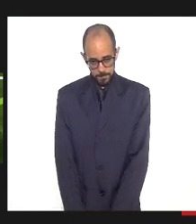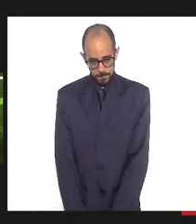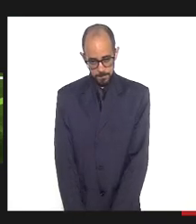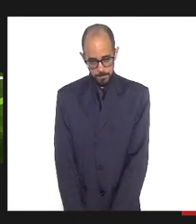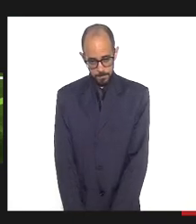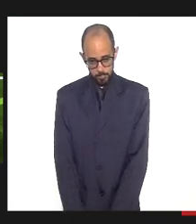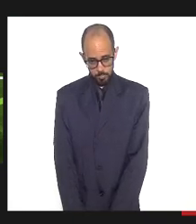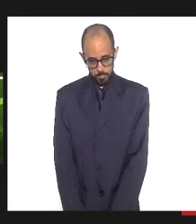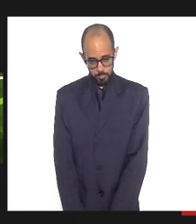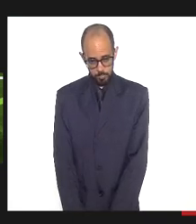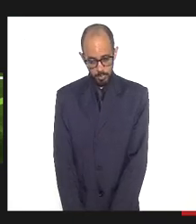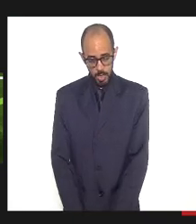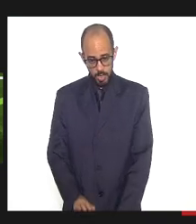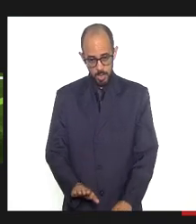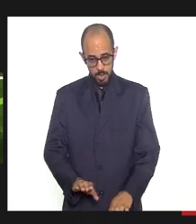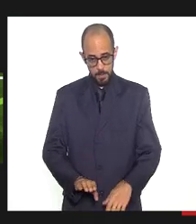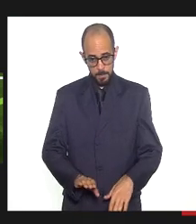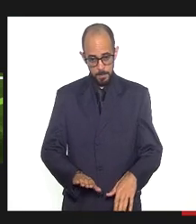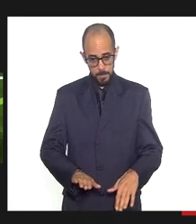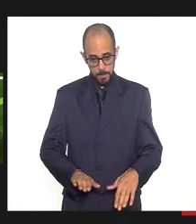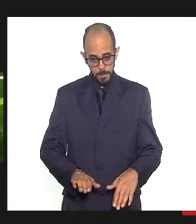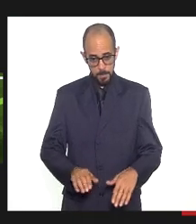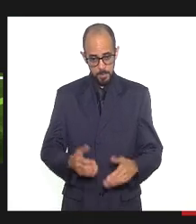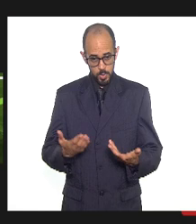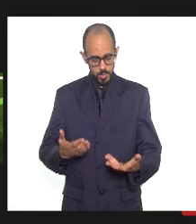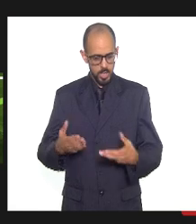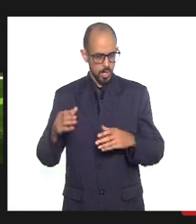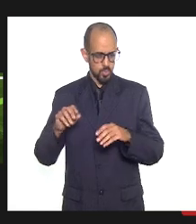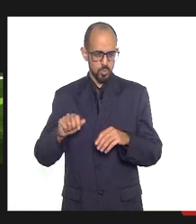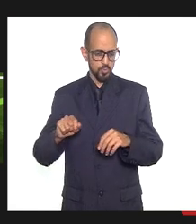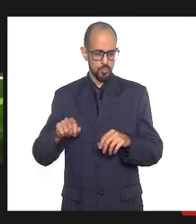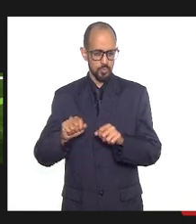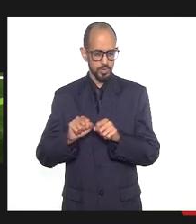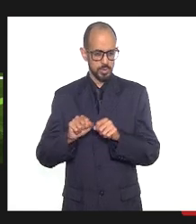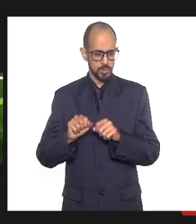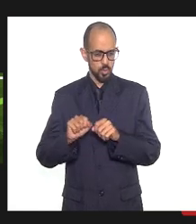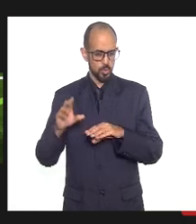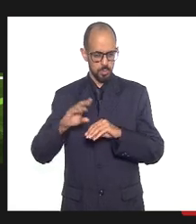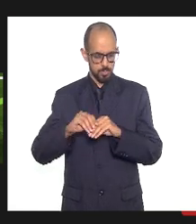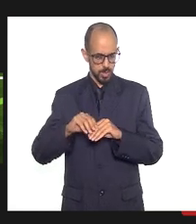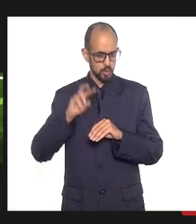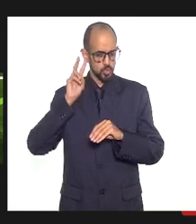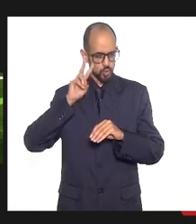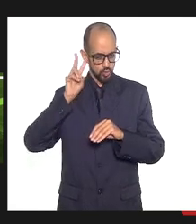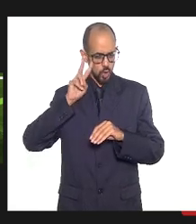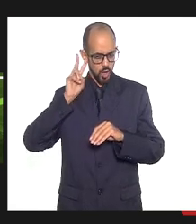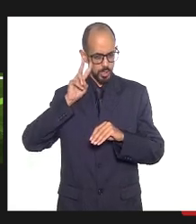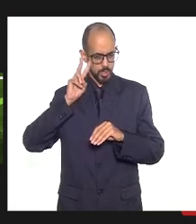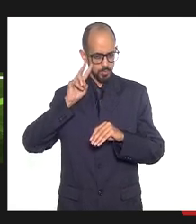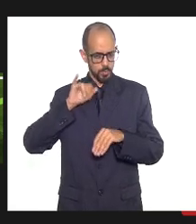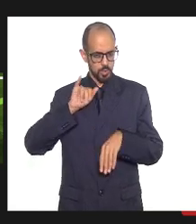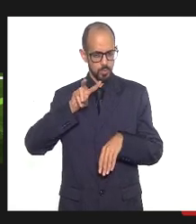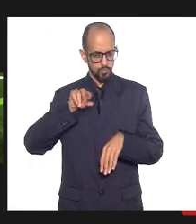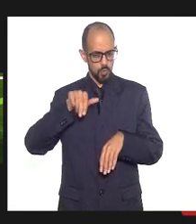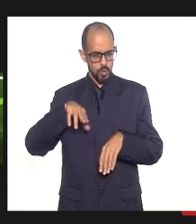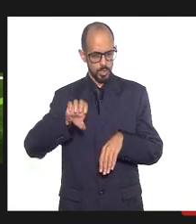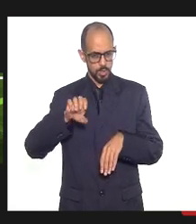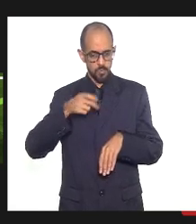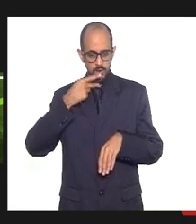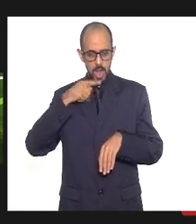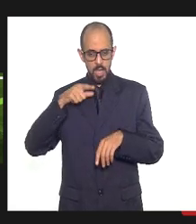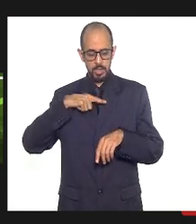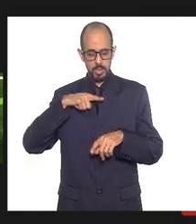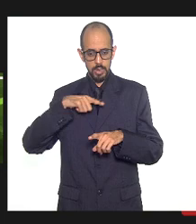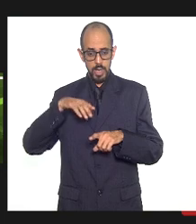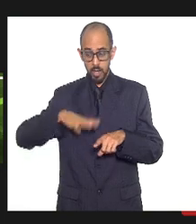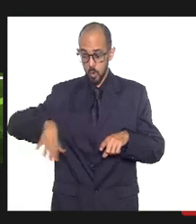Mas, apesar disso, aí eu quero só trazer um histórico, quando a Ivone fala que temos mais de 50 comunidades quilombolas identificadas,